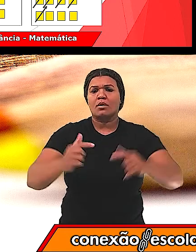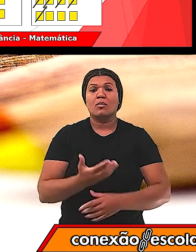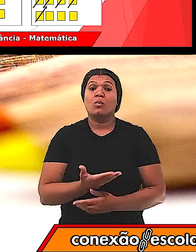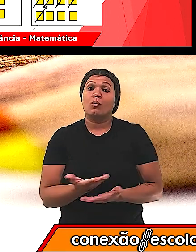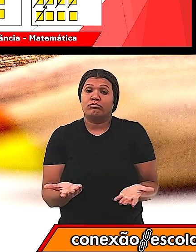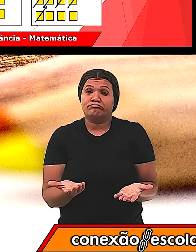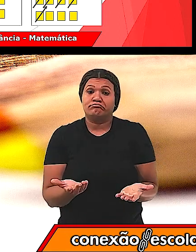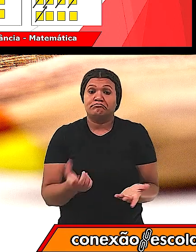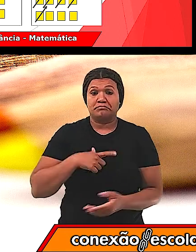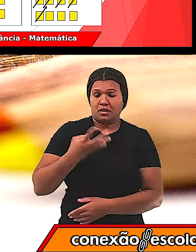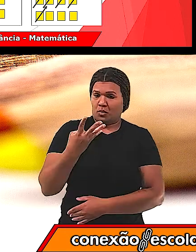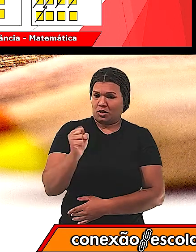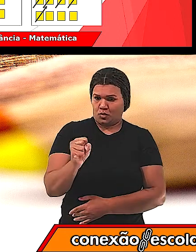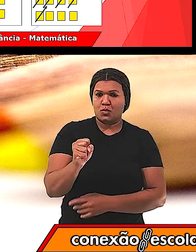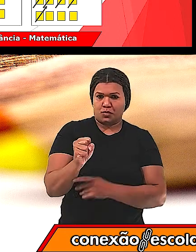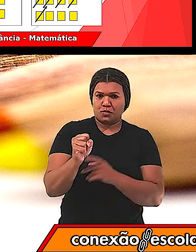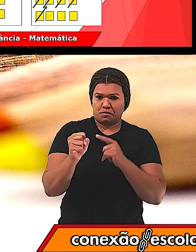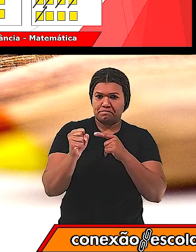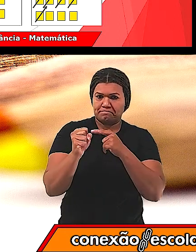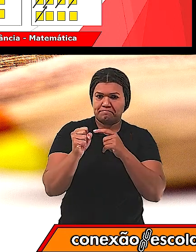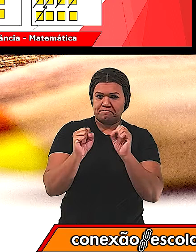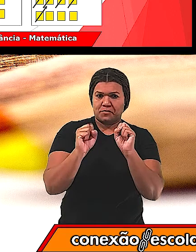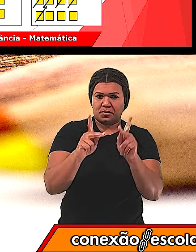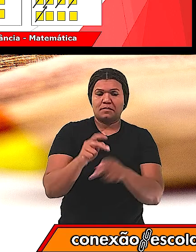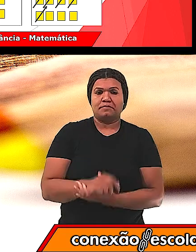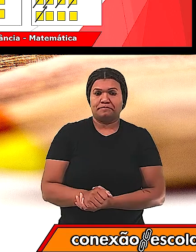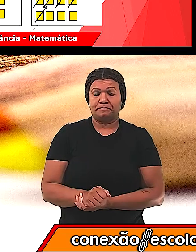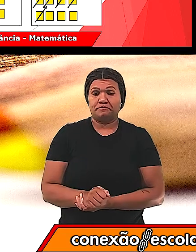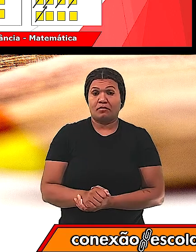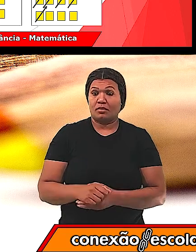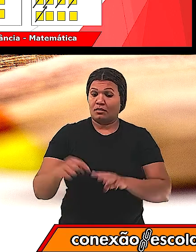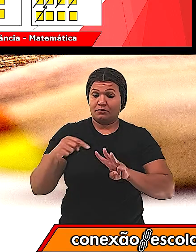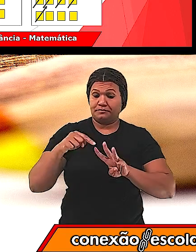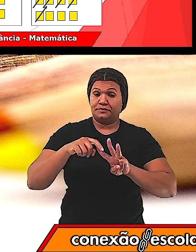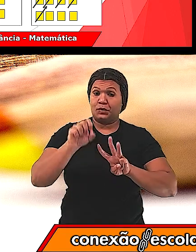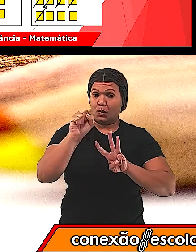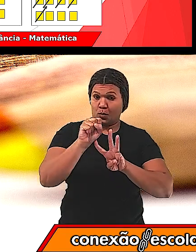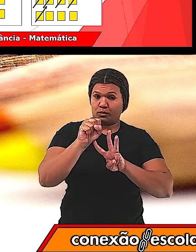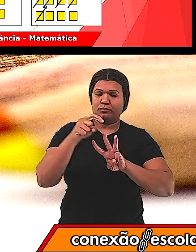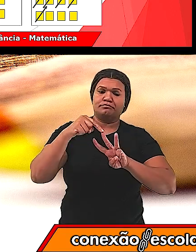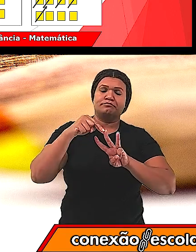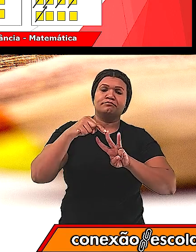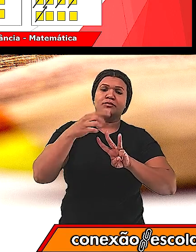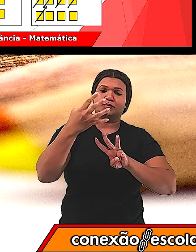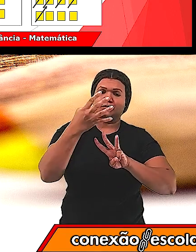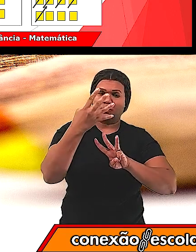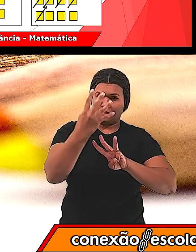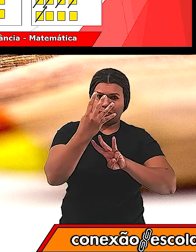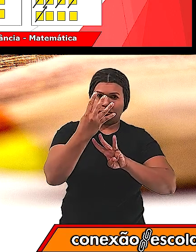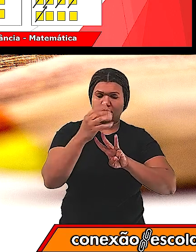48, certo? Então, nós vamos colocar o 48. 8 embaixo da unidade e o 4, que equivale ao